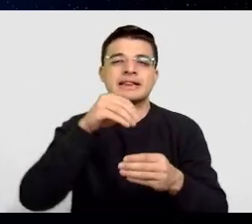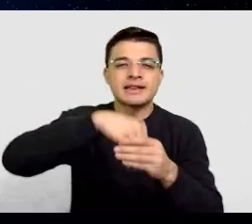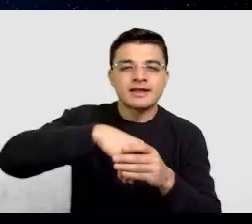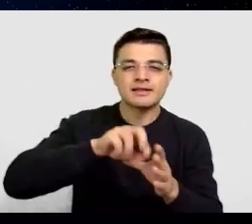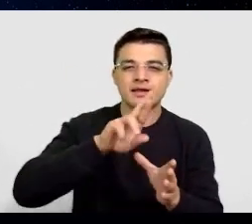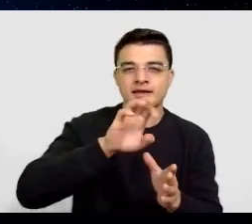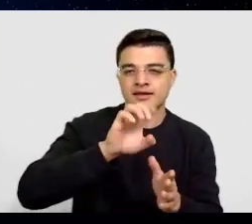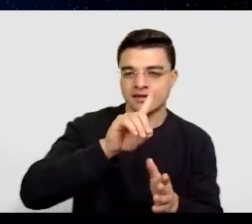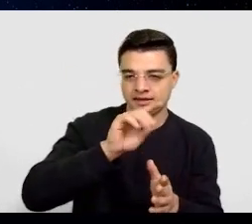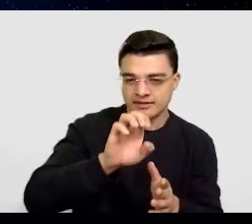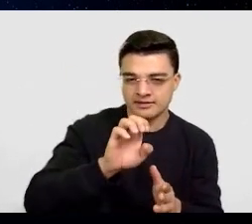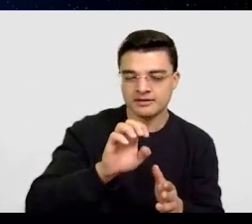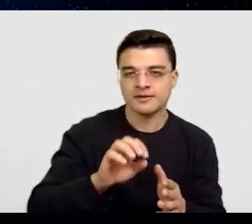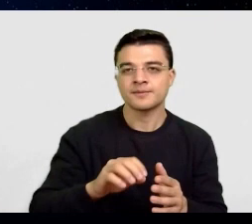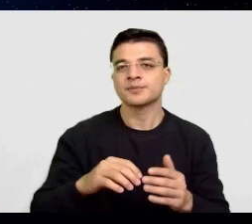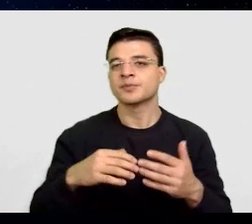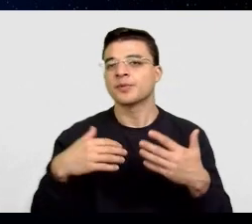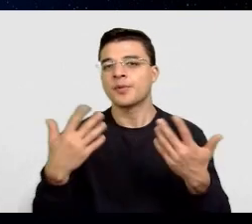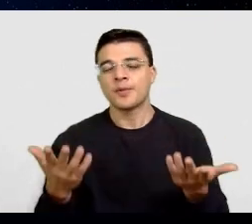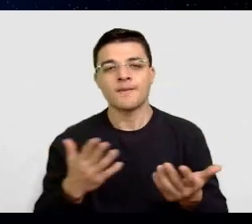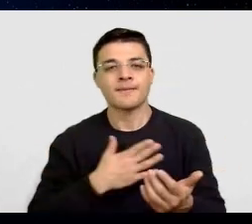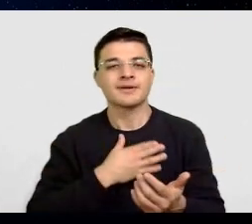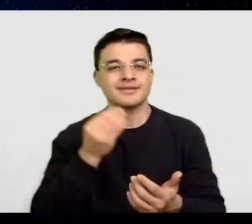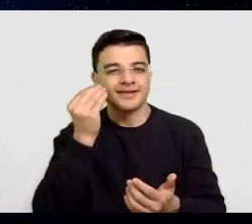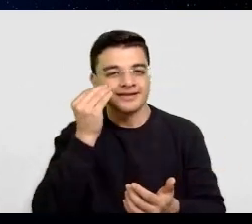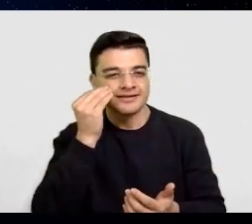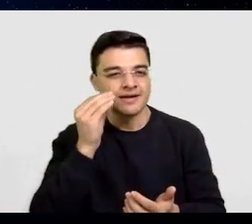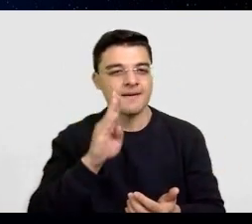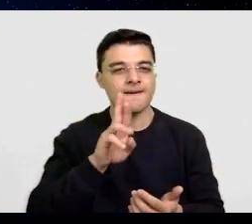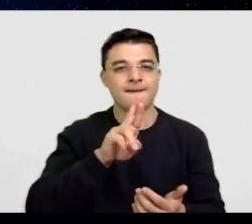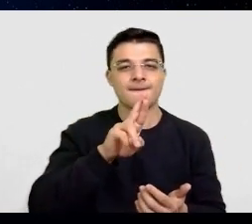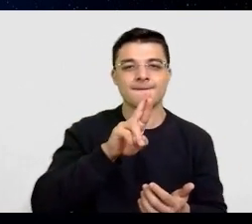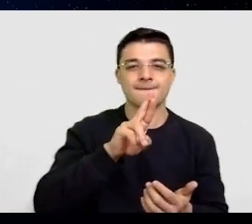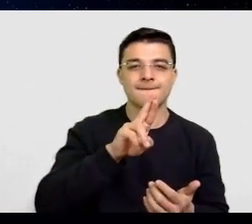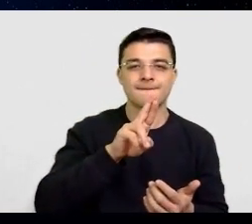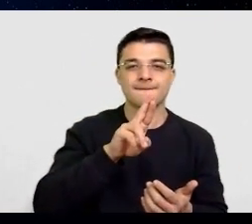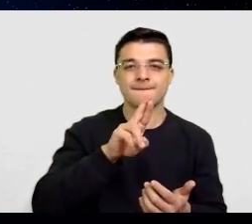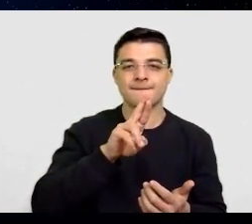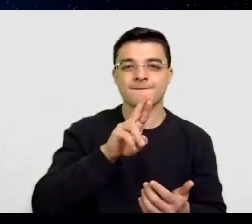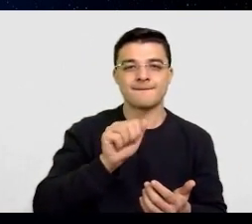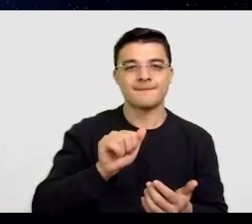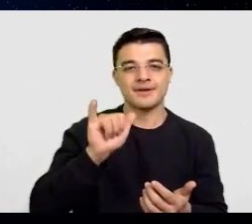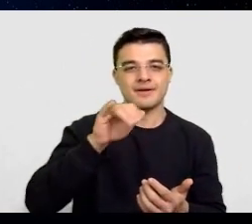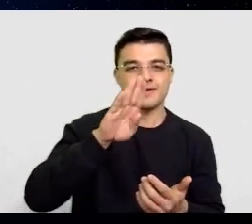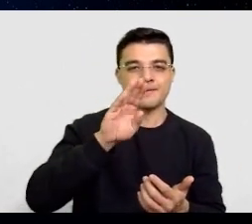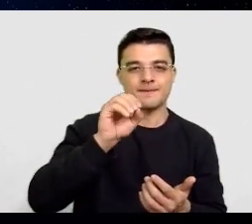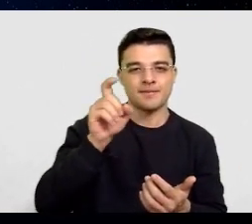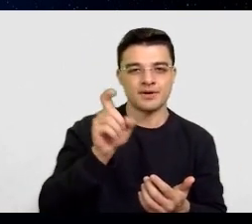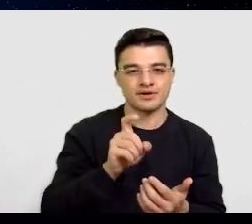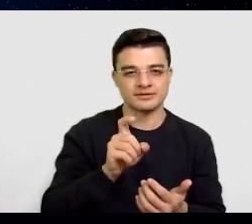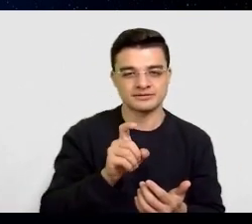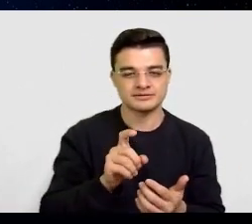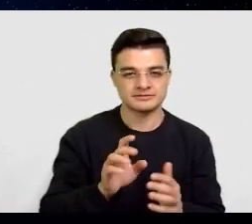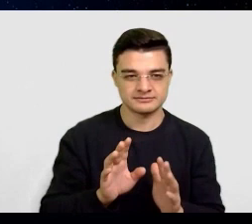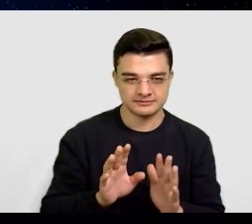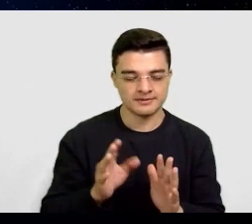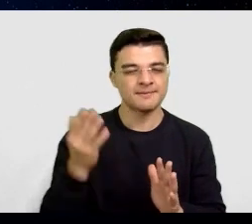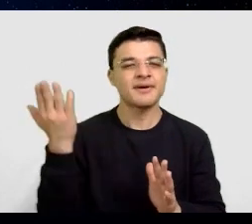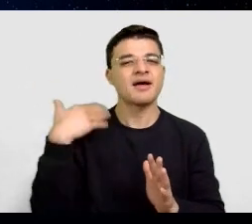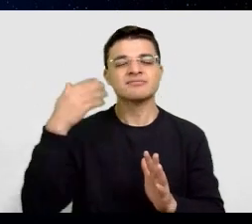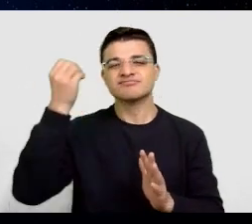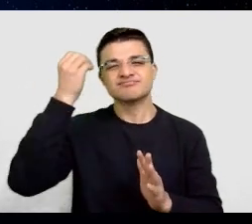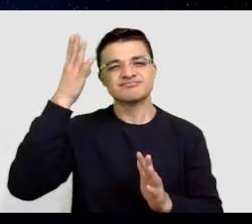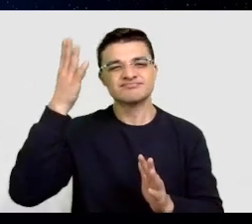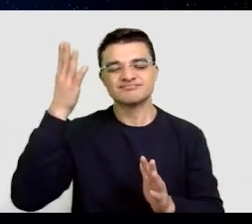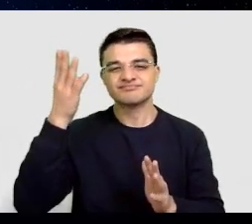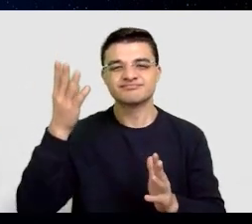caso, que o teste que eu estava fazendo era um gray box, eu tinha alguma certa informação da rede interna. Eu consegui, na época, eu nem lembro, na verdade,